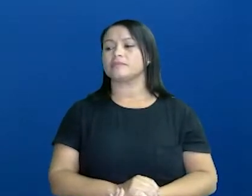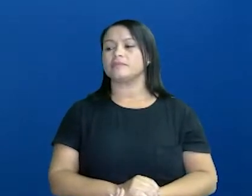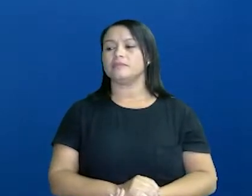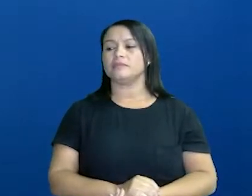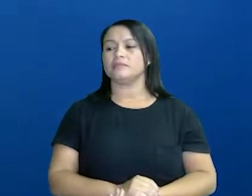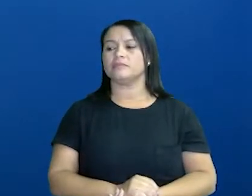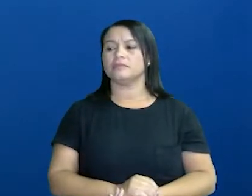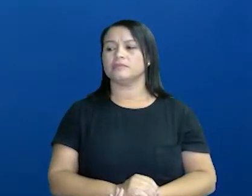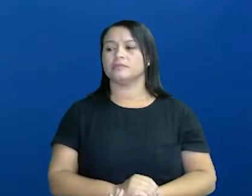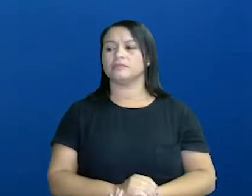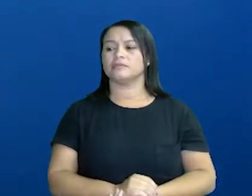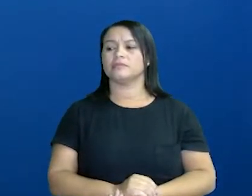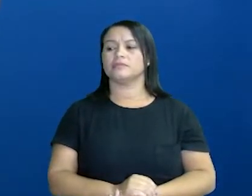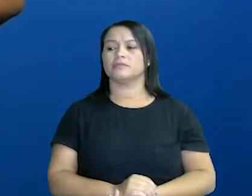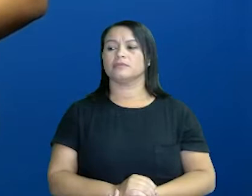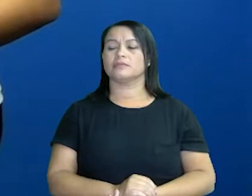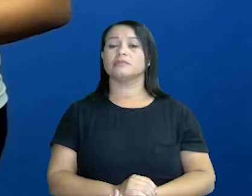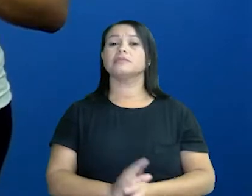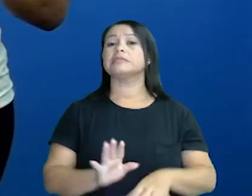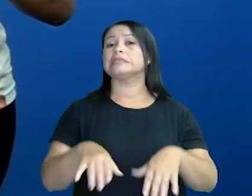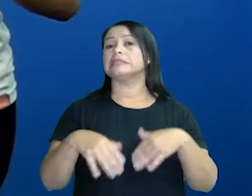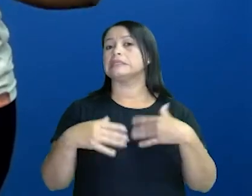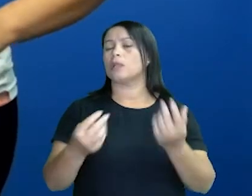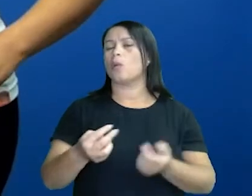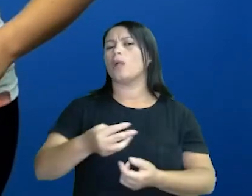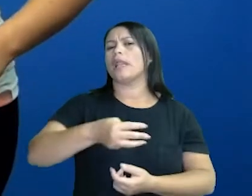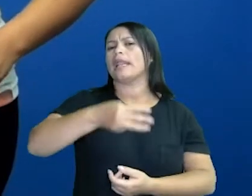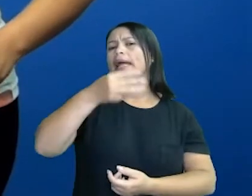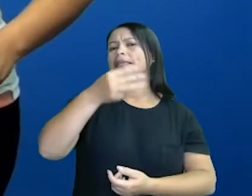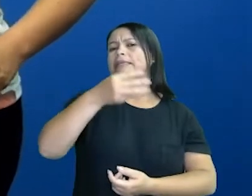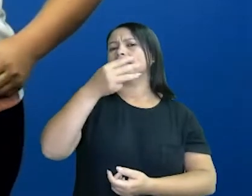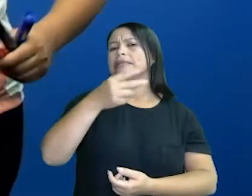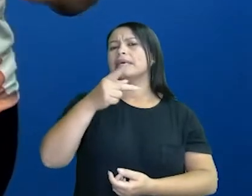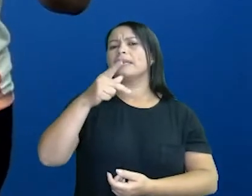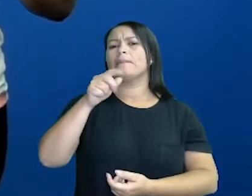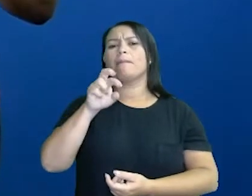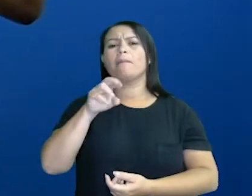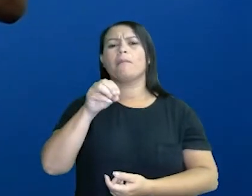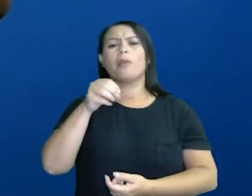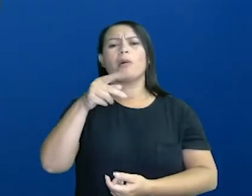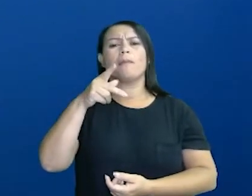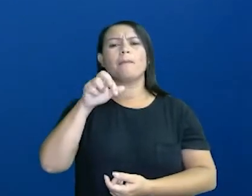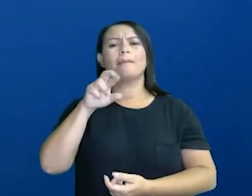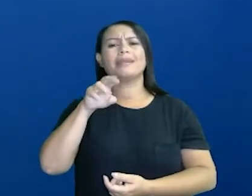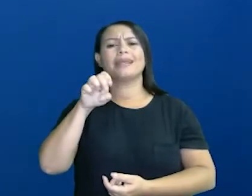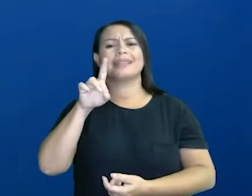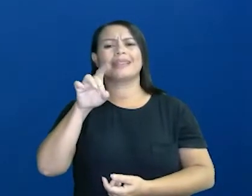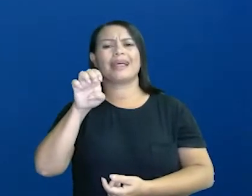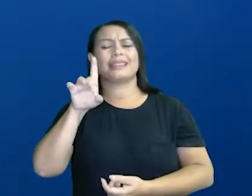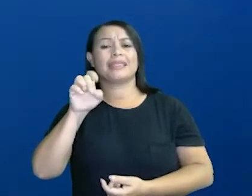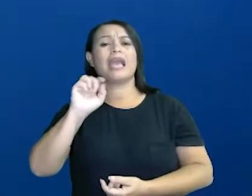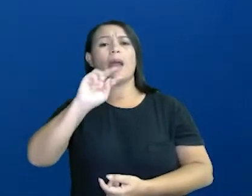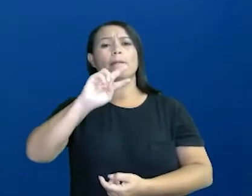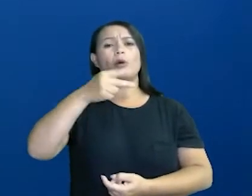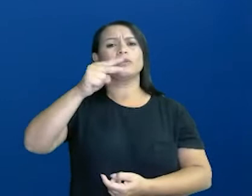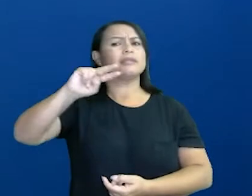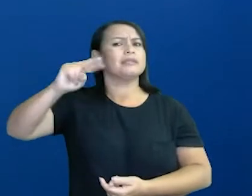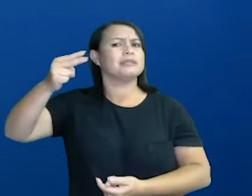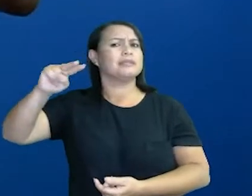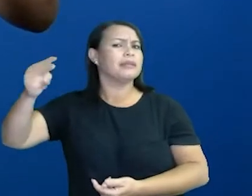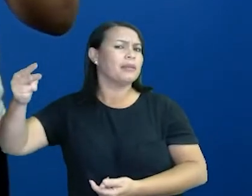bom então na terceira propriedade é a potência da potência